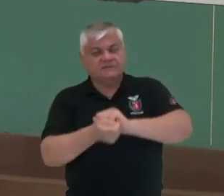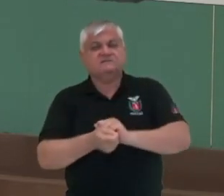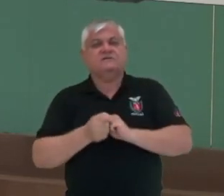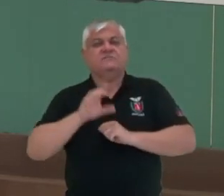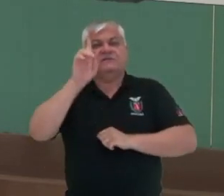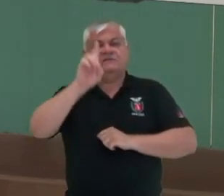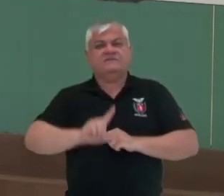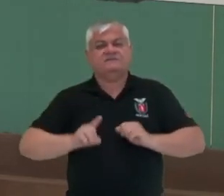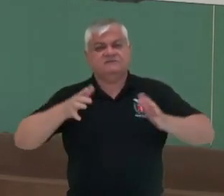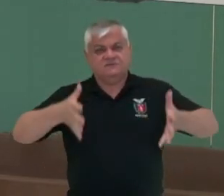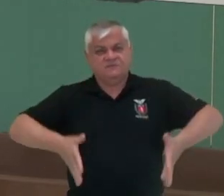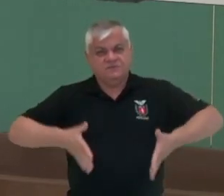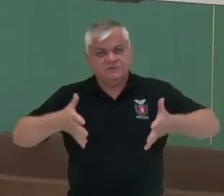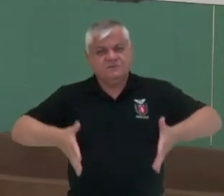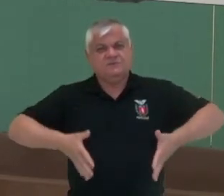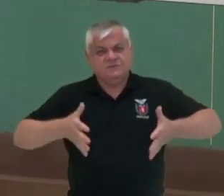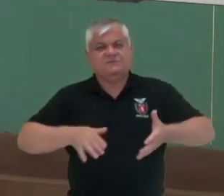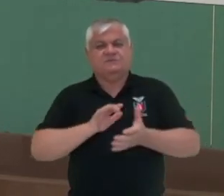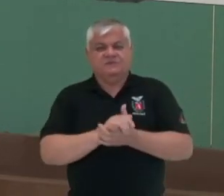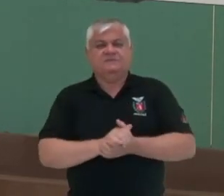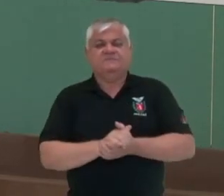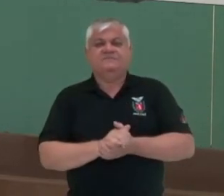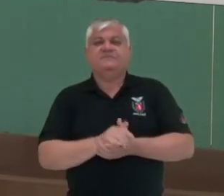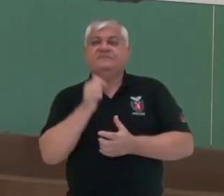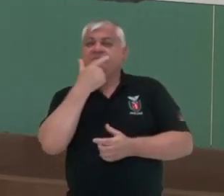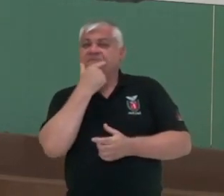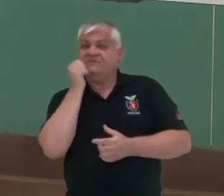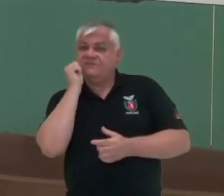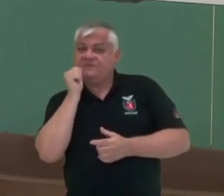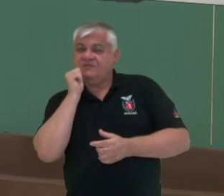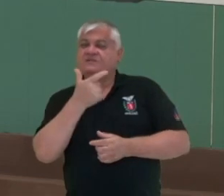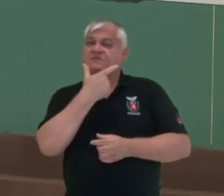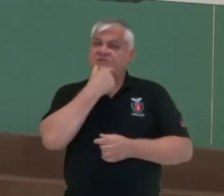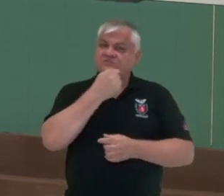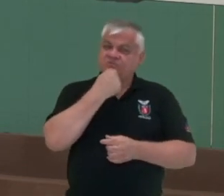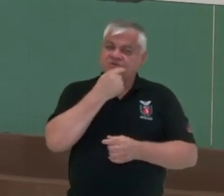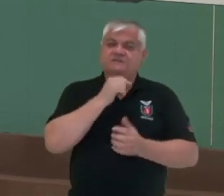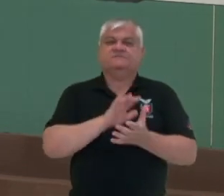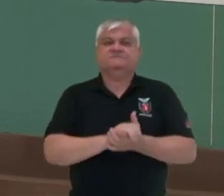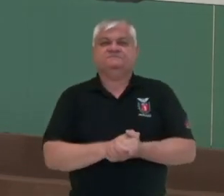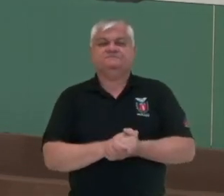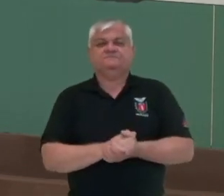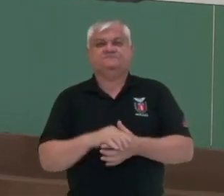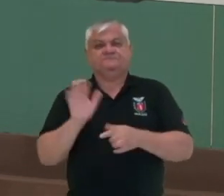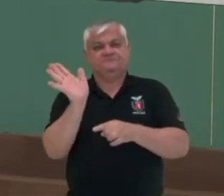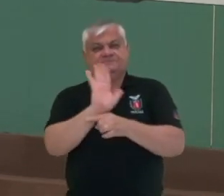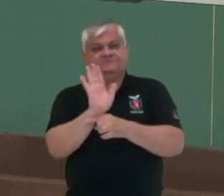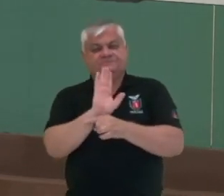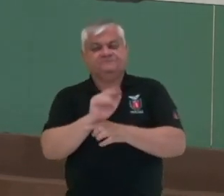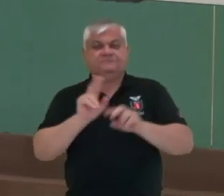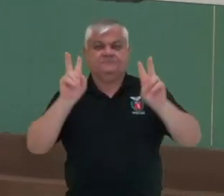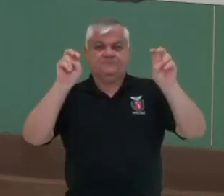física motora em cadeira de rodas nas categorias feminina e também masculina.